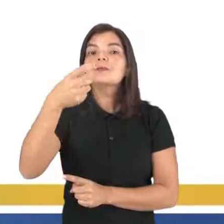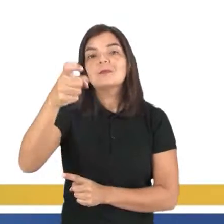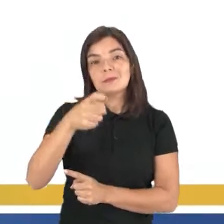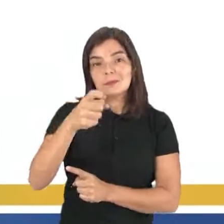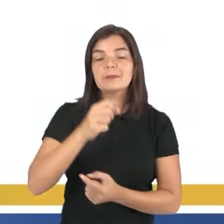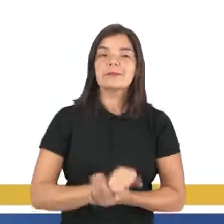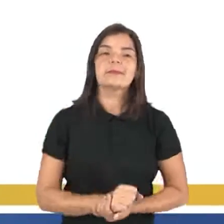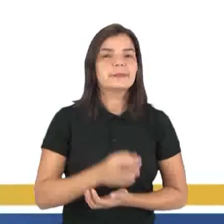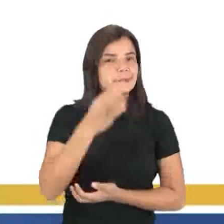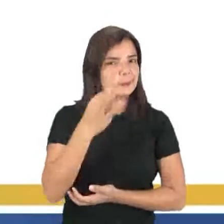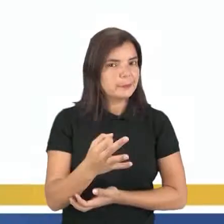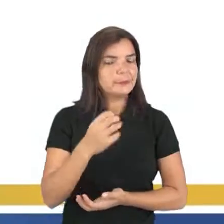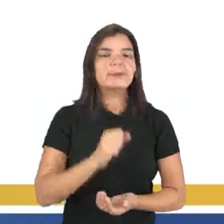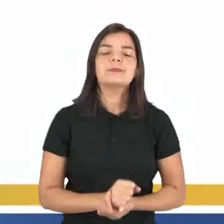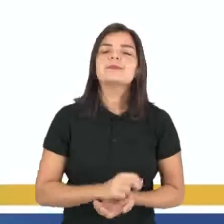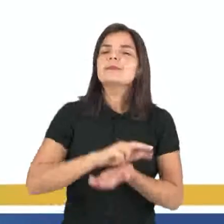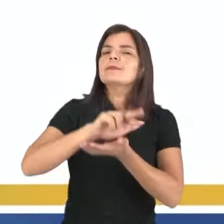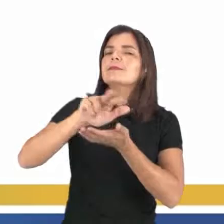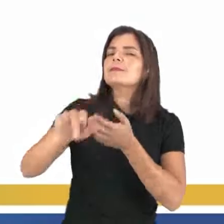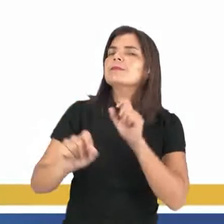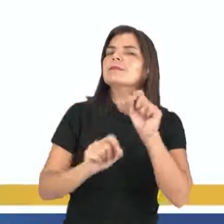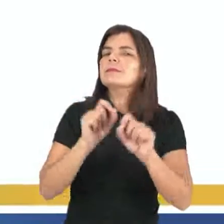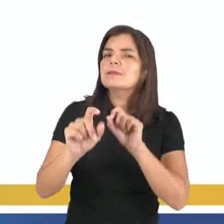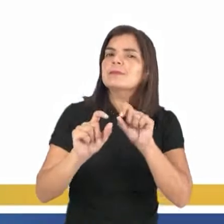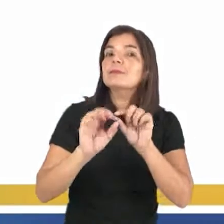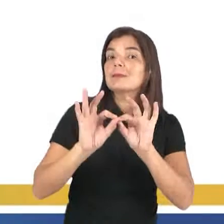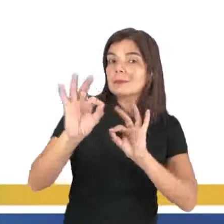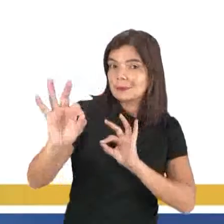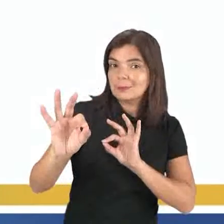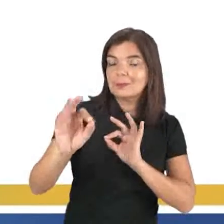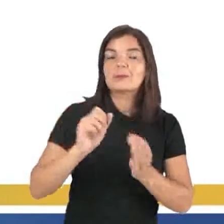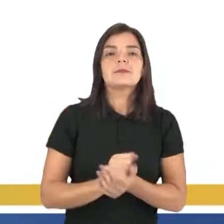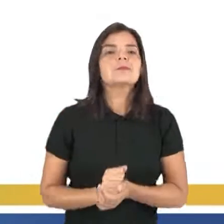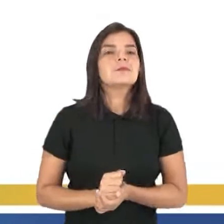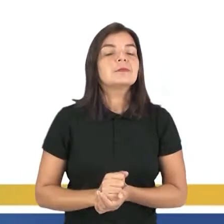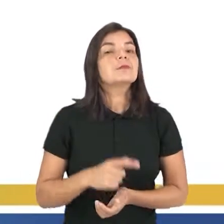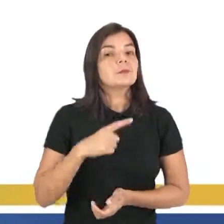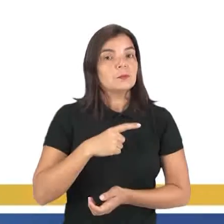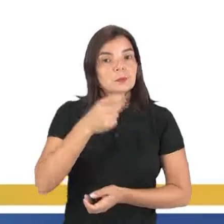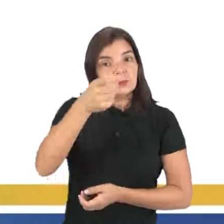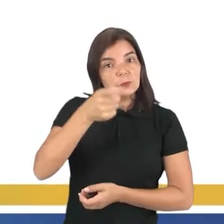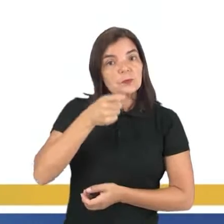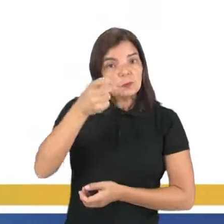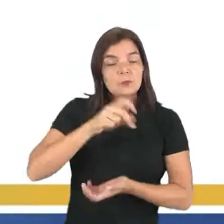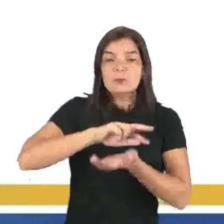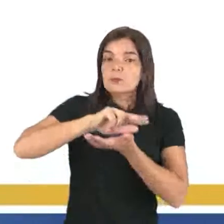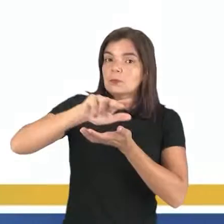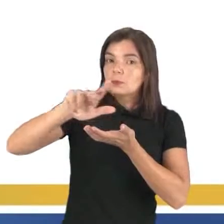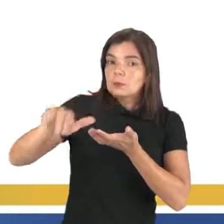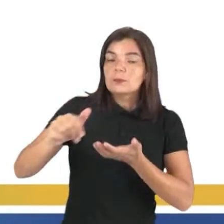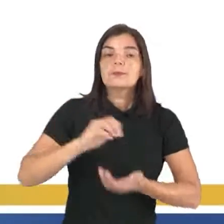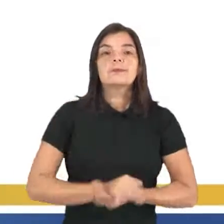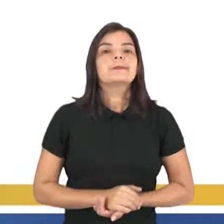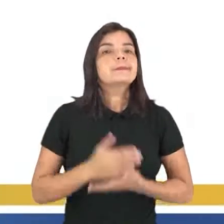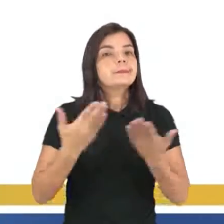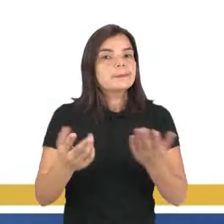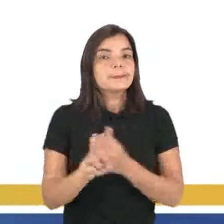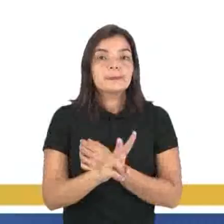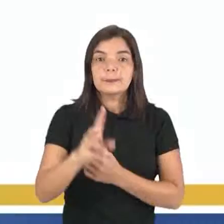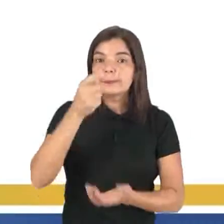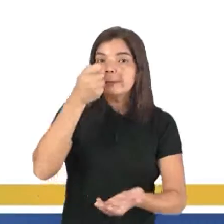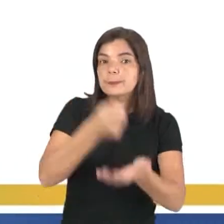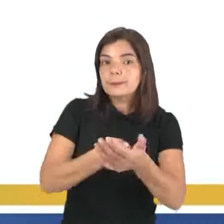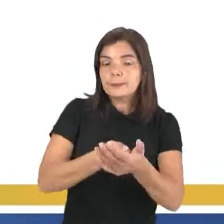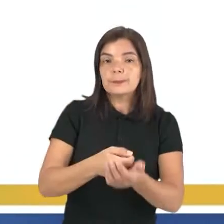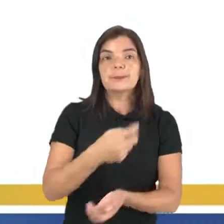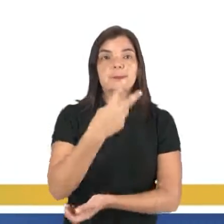1,20x, certo? Então, o que está variando aí, gente, é a distância percorrida. Então, é o nosso x, a nossa variável. Então, o valor que eu vou pagar